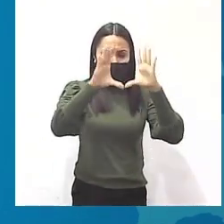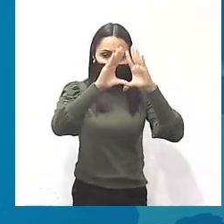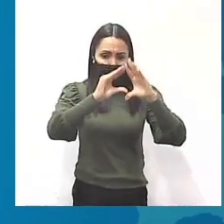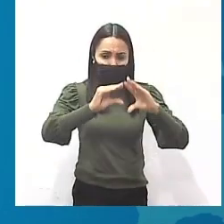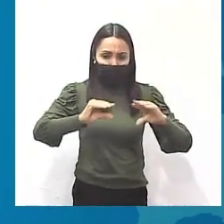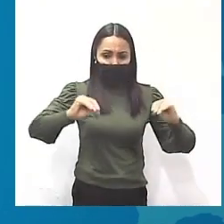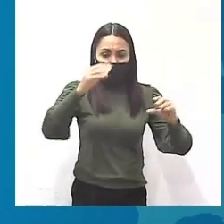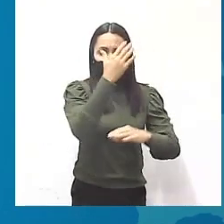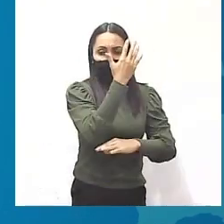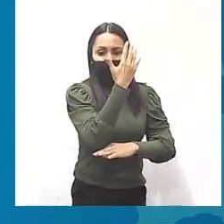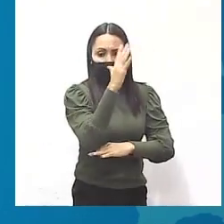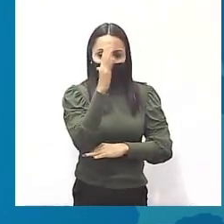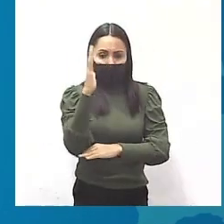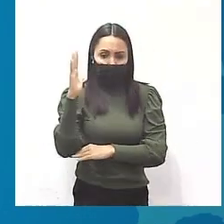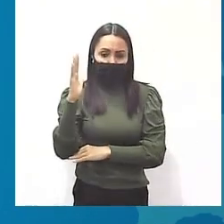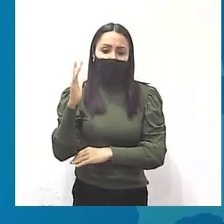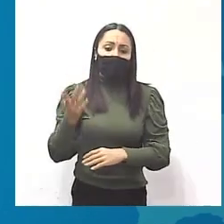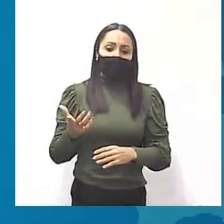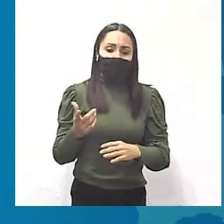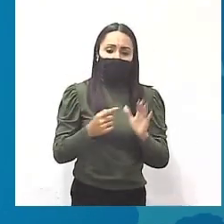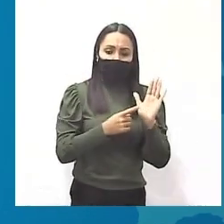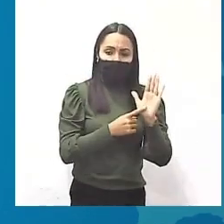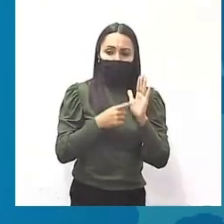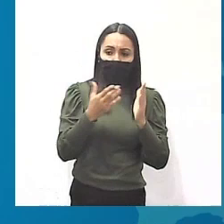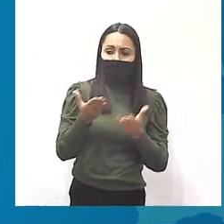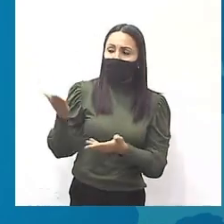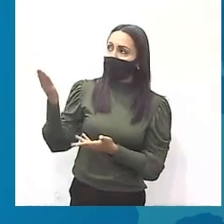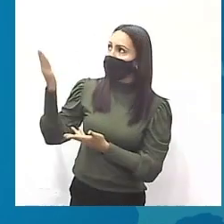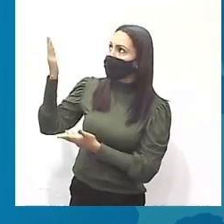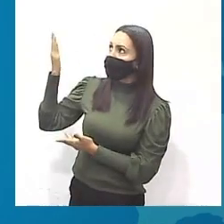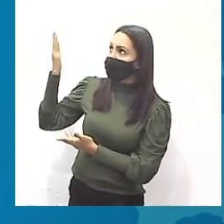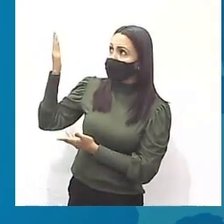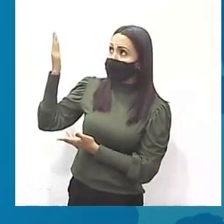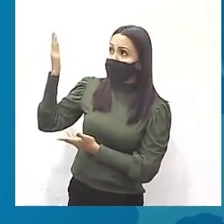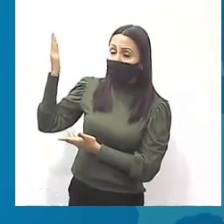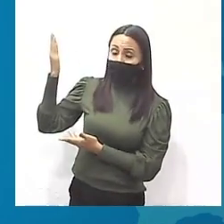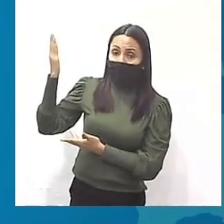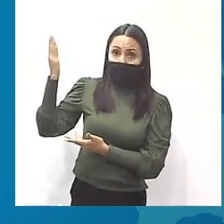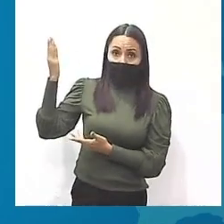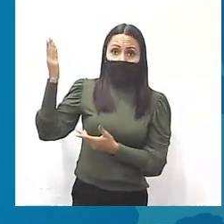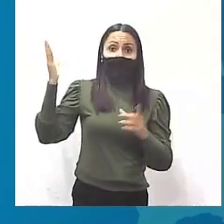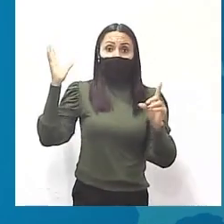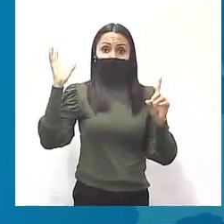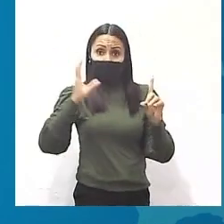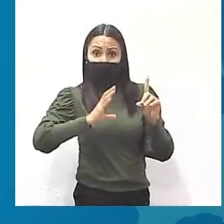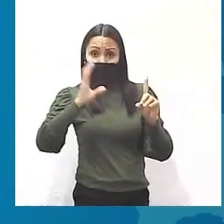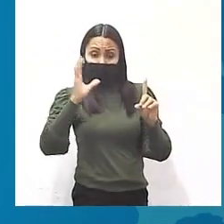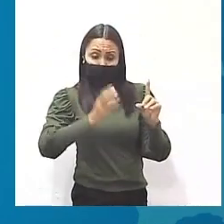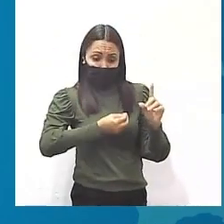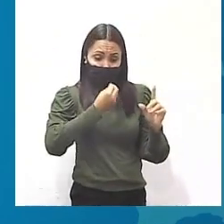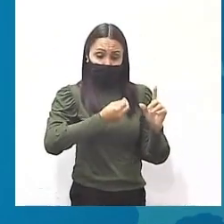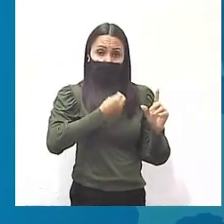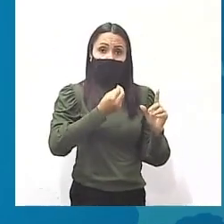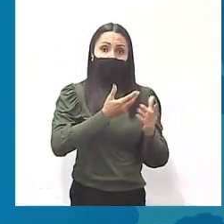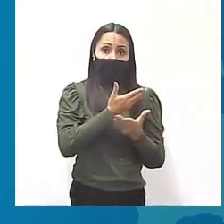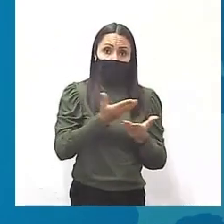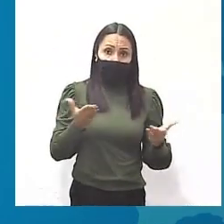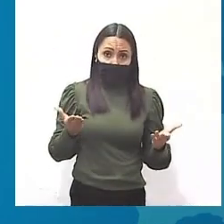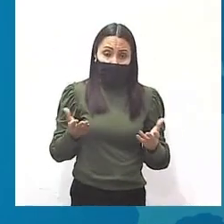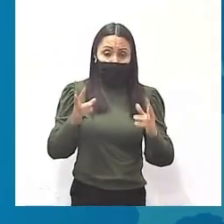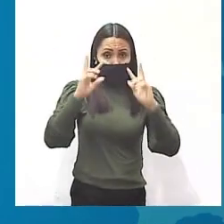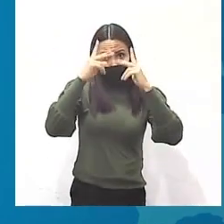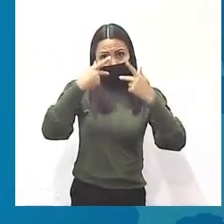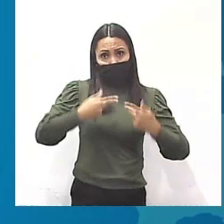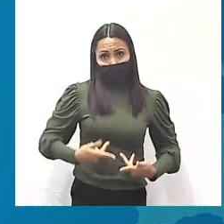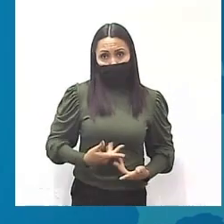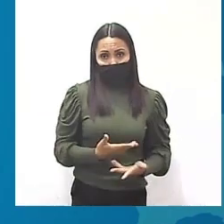degradação ambiental, que é o que aparece ali como uma ameaça na realidade existencial para a